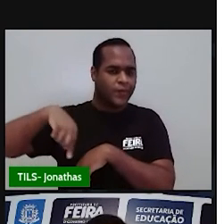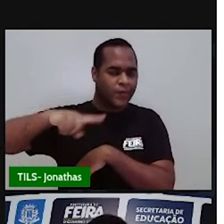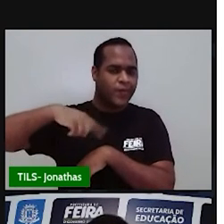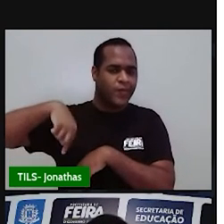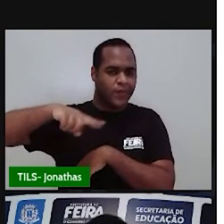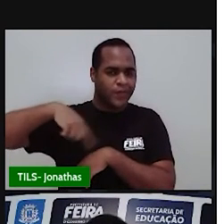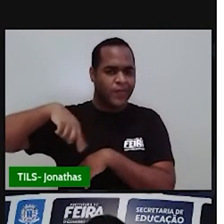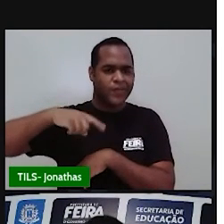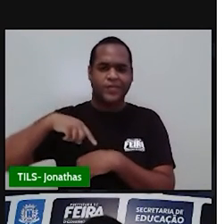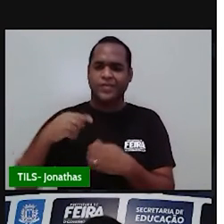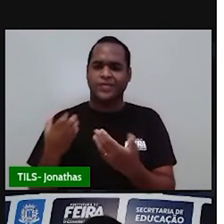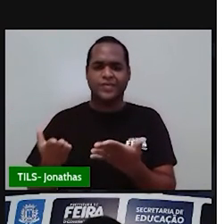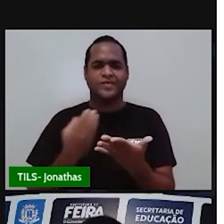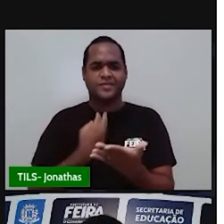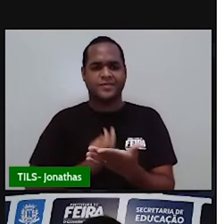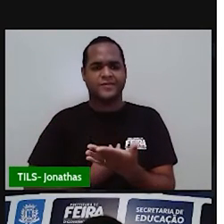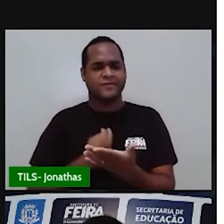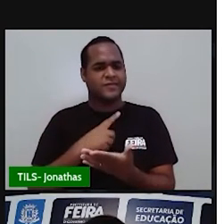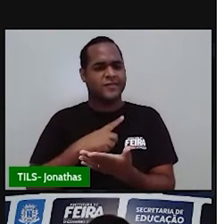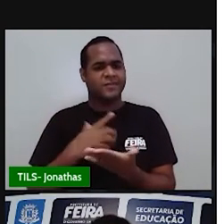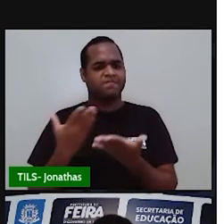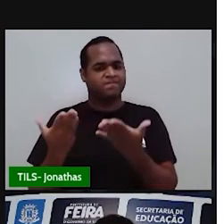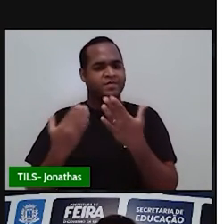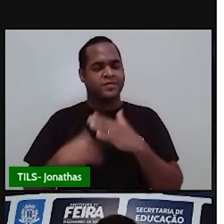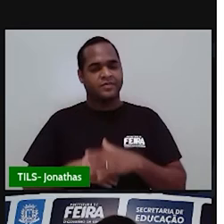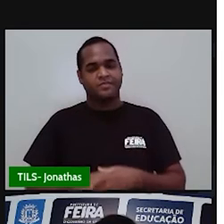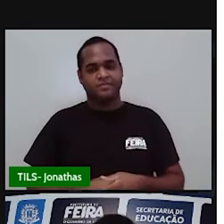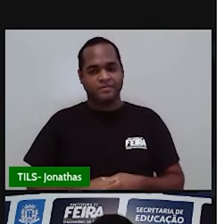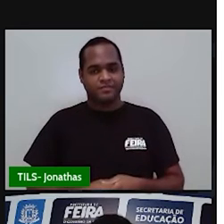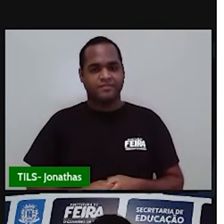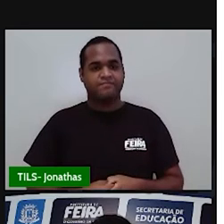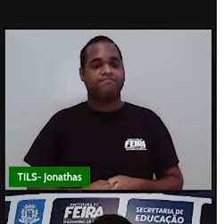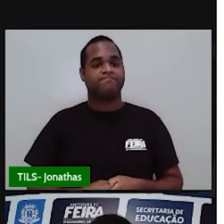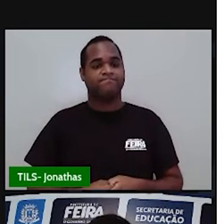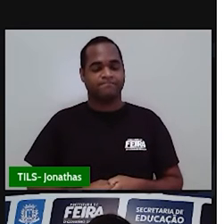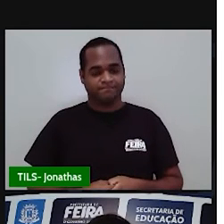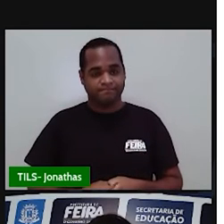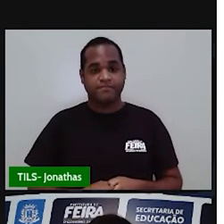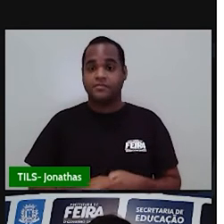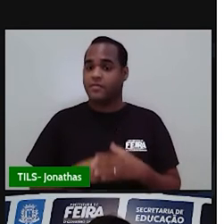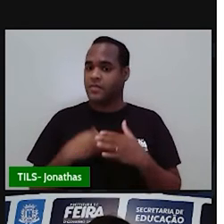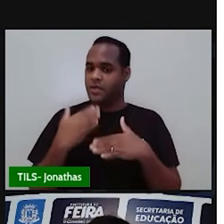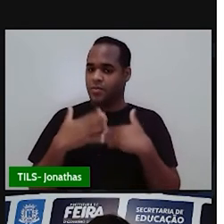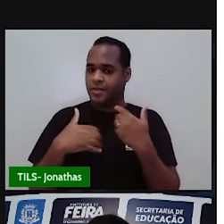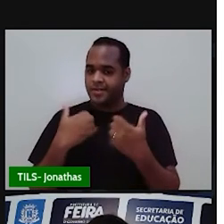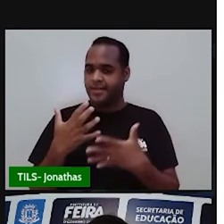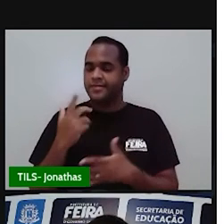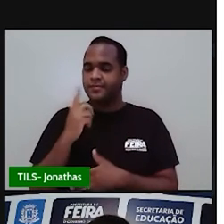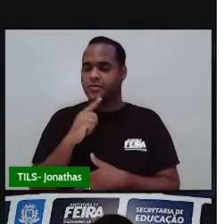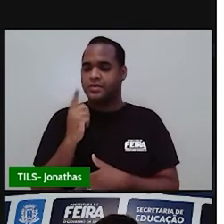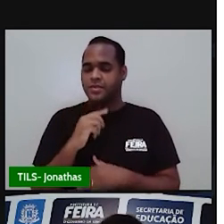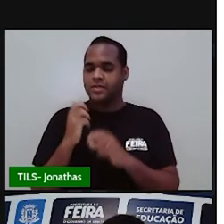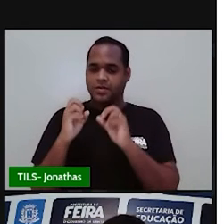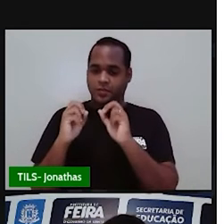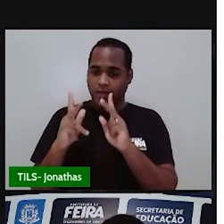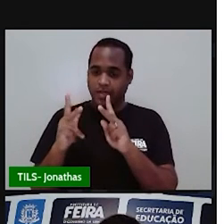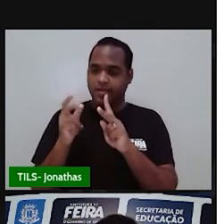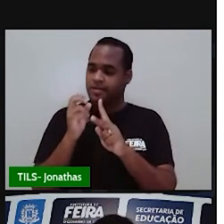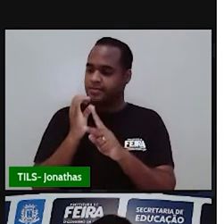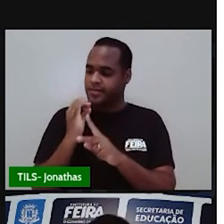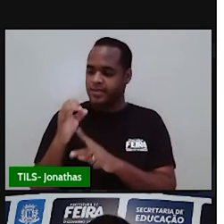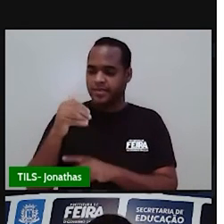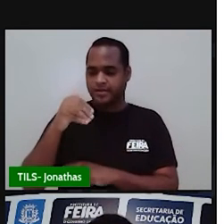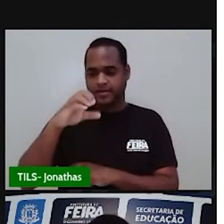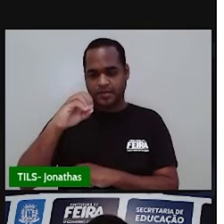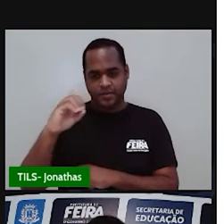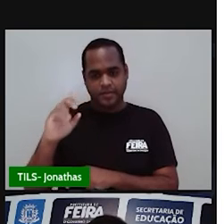no carregador, ligado na tomada por várias e várias horas. Então, depois de carregado, né, o celular ali na